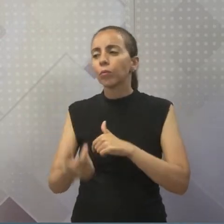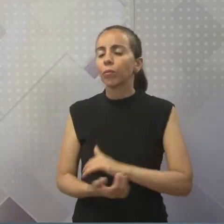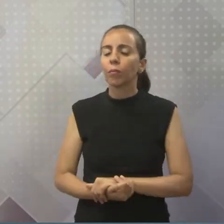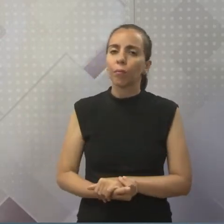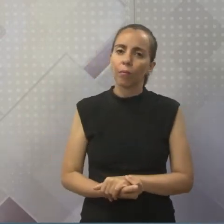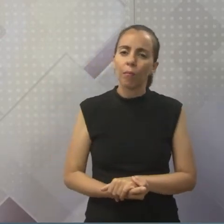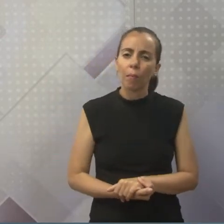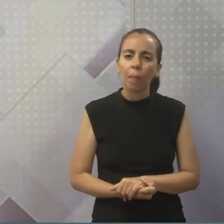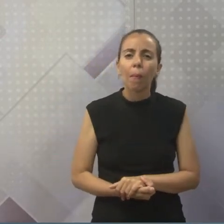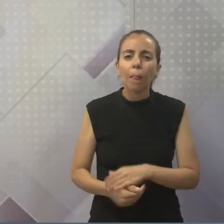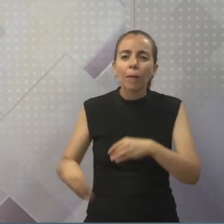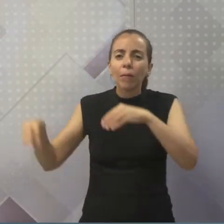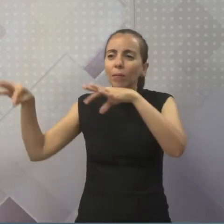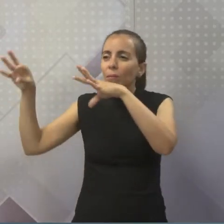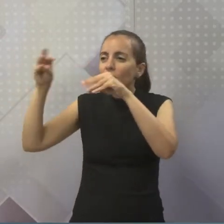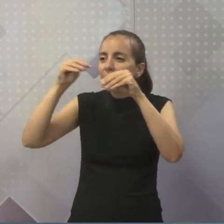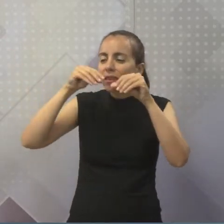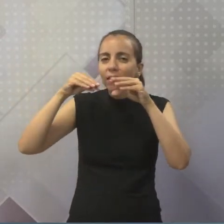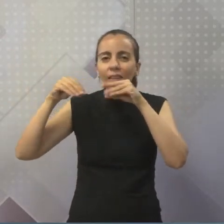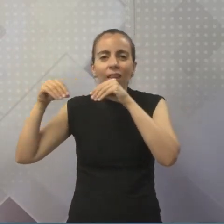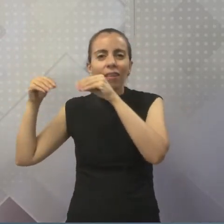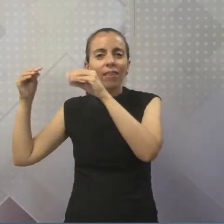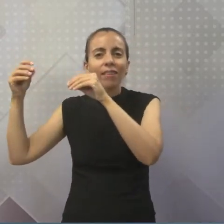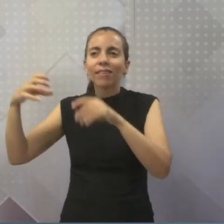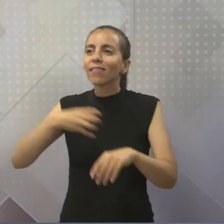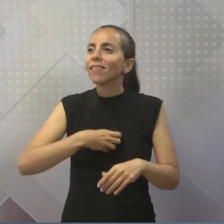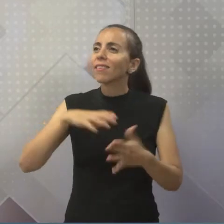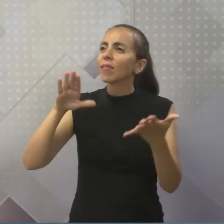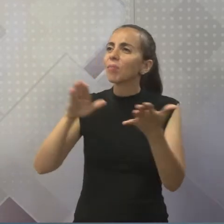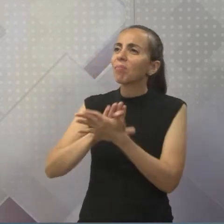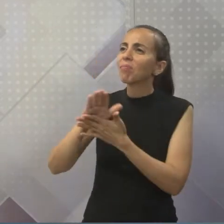digamos assim, um pozinho que ele não percebe que